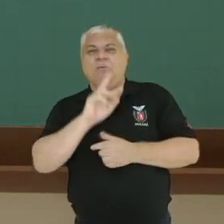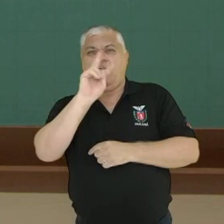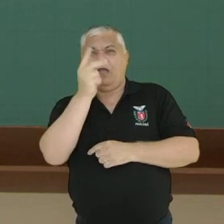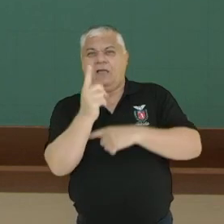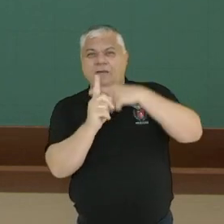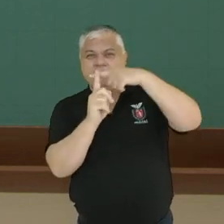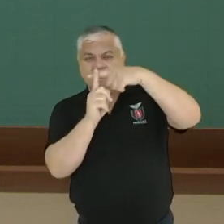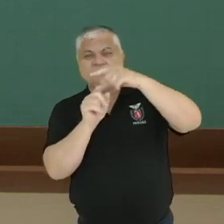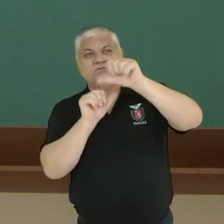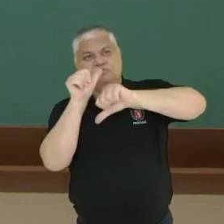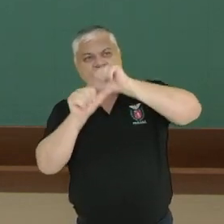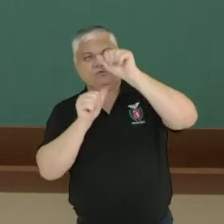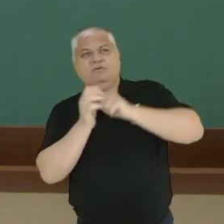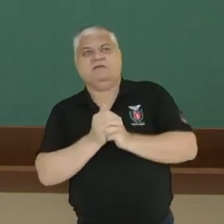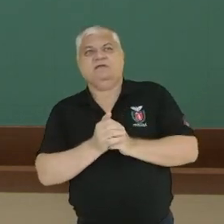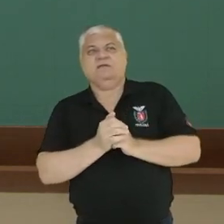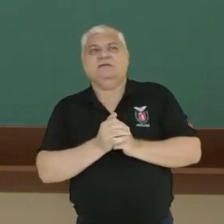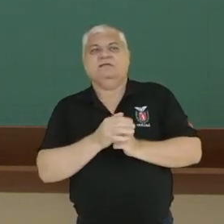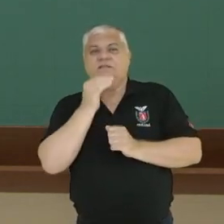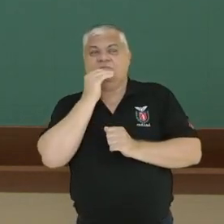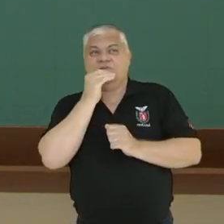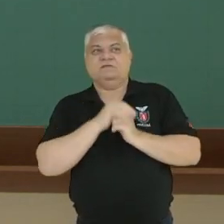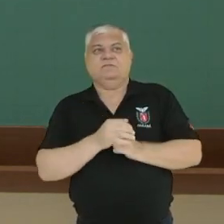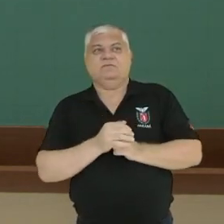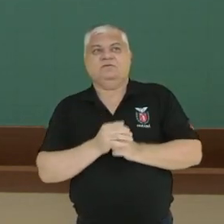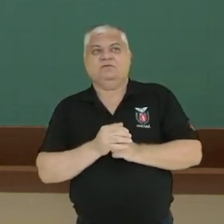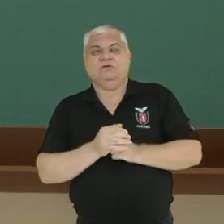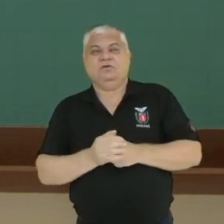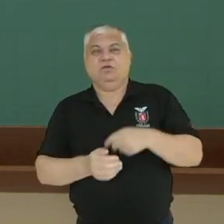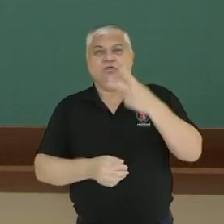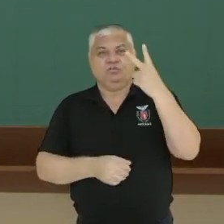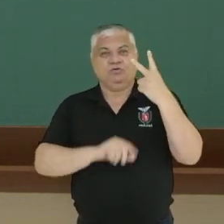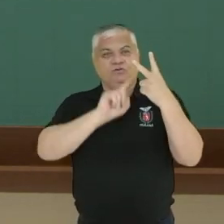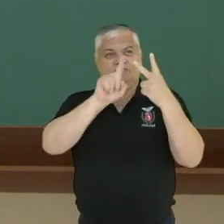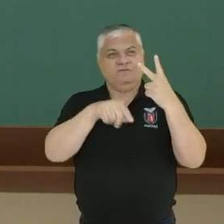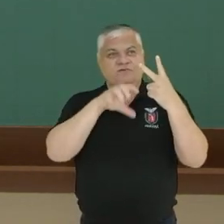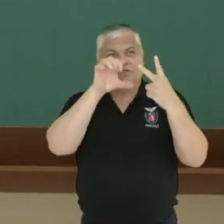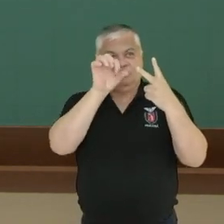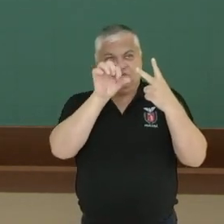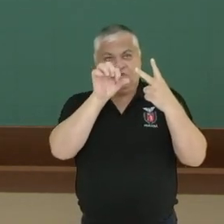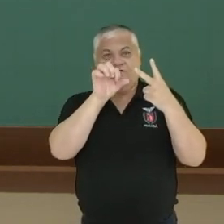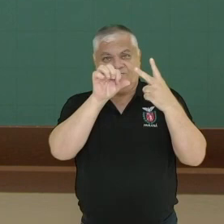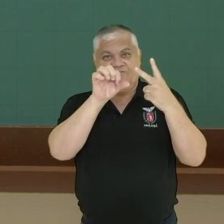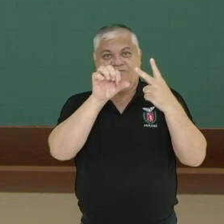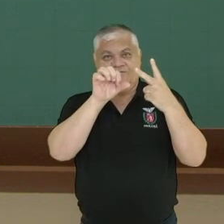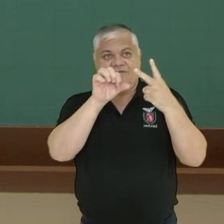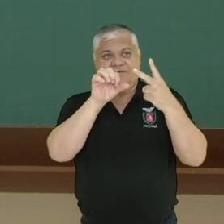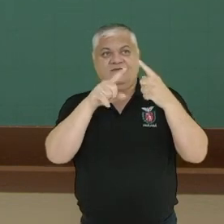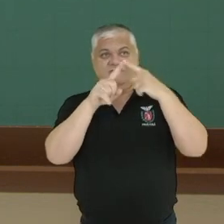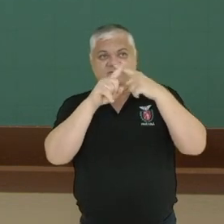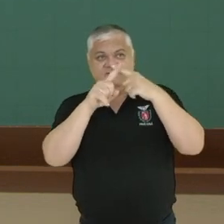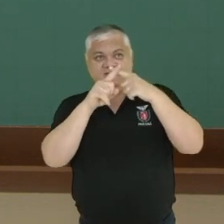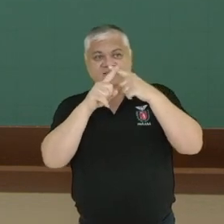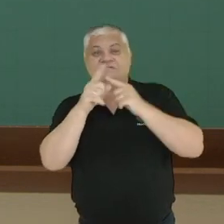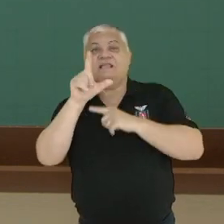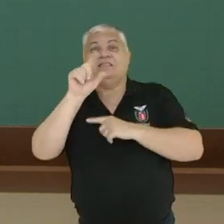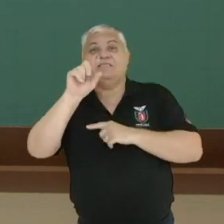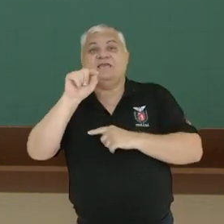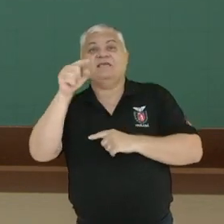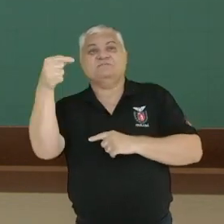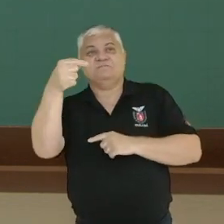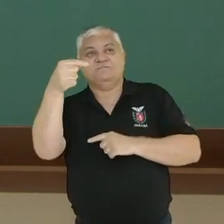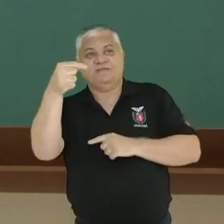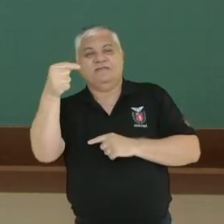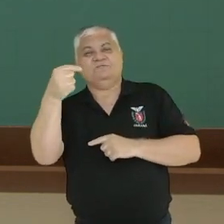que a professora fez aqui. Então, aplicando agora a propriedade do produto, né, uma multiplicação, nós